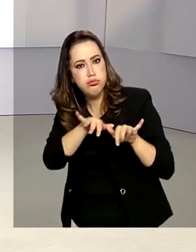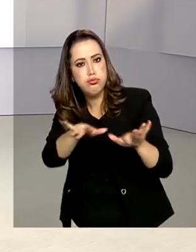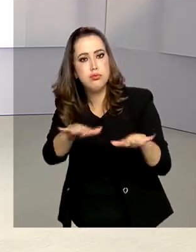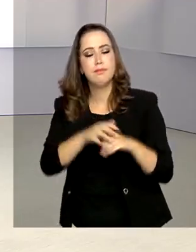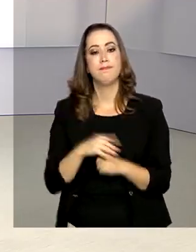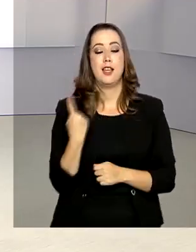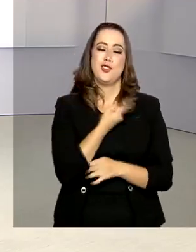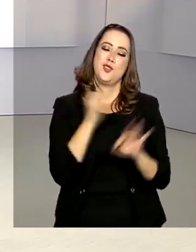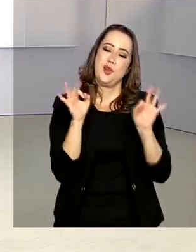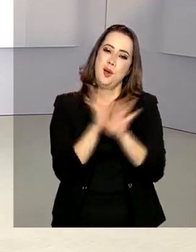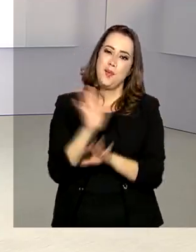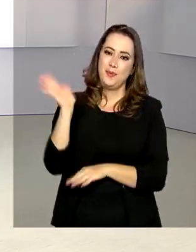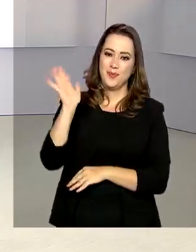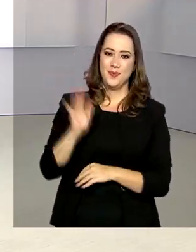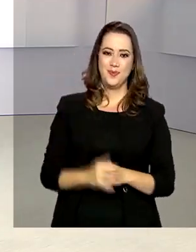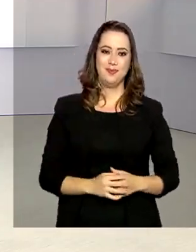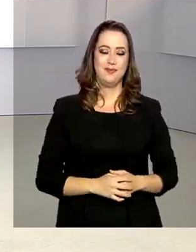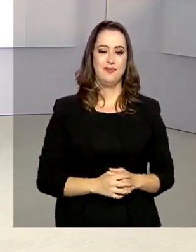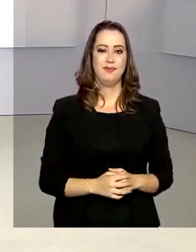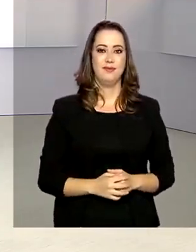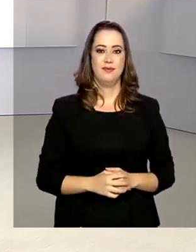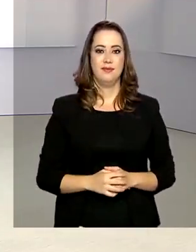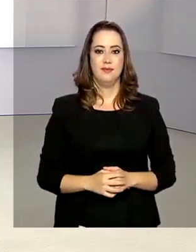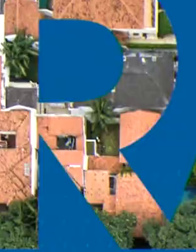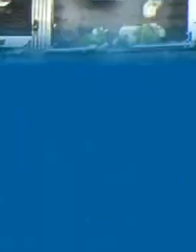A gente fica por aqui. Até a próxima edição.